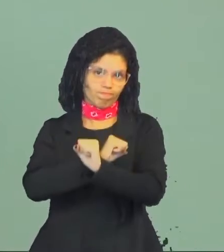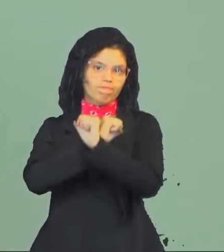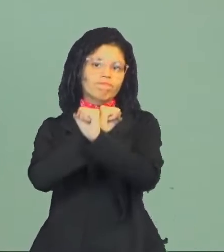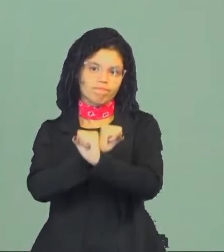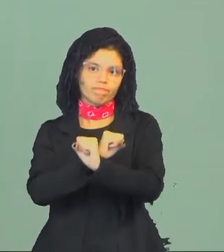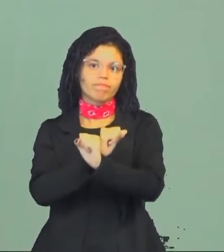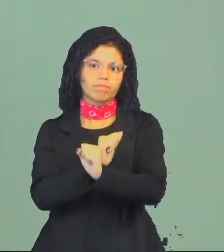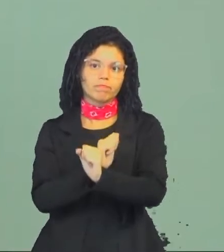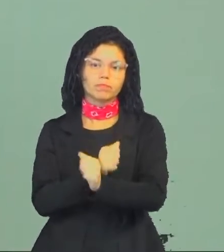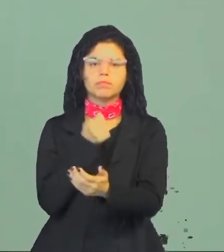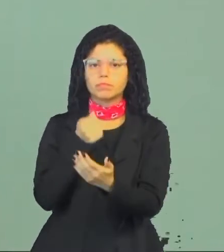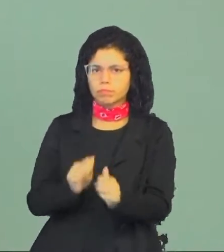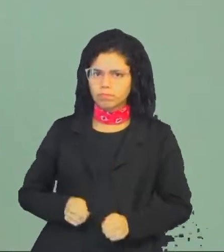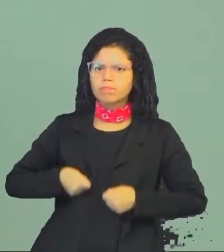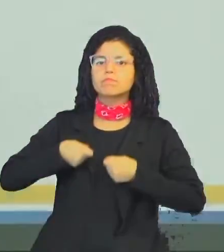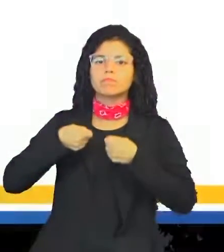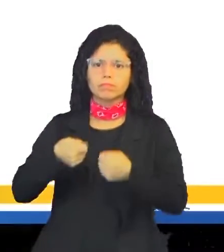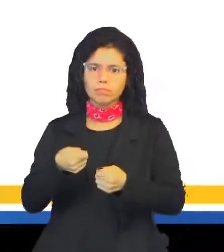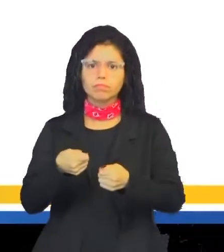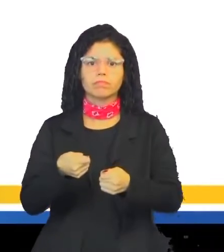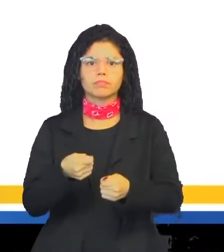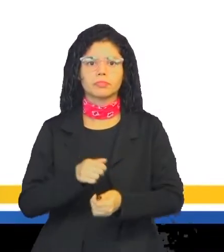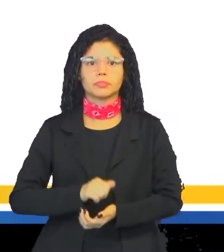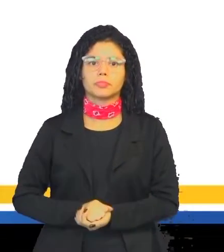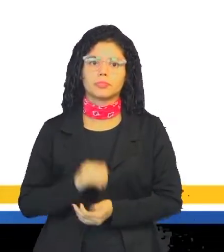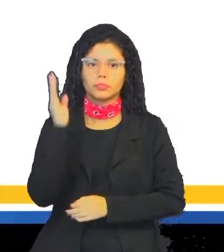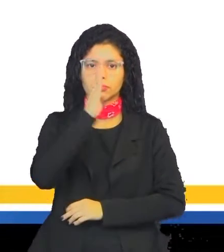e resistência no Brasil. Vamos lá?